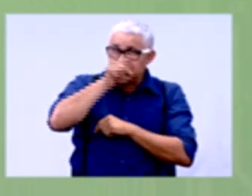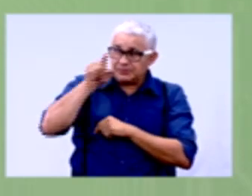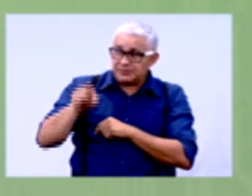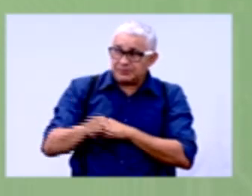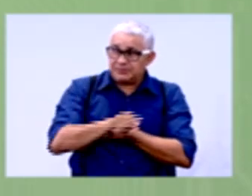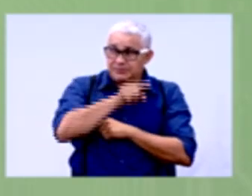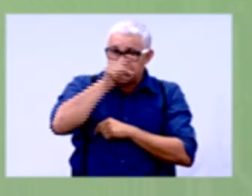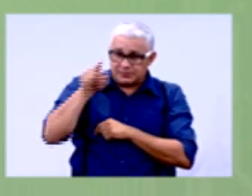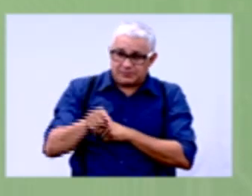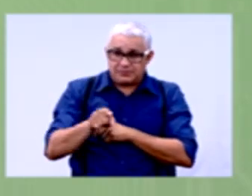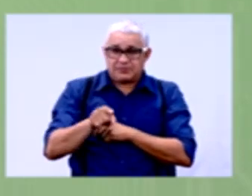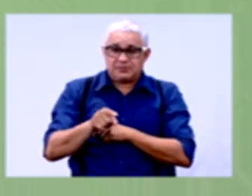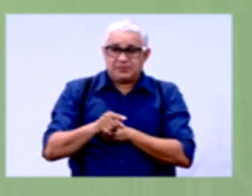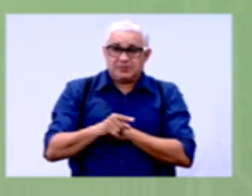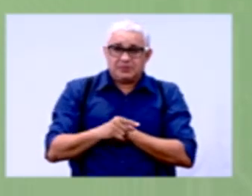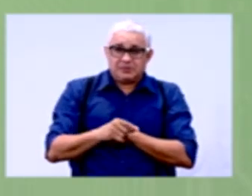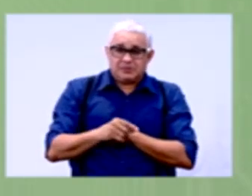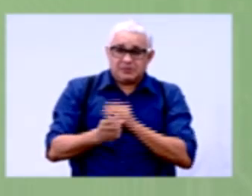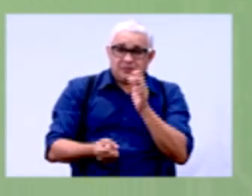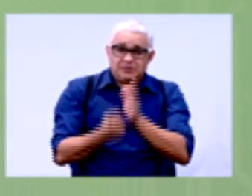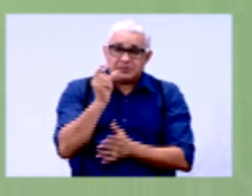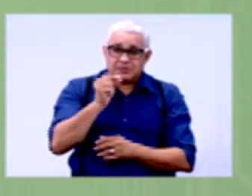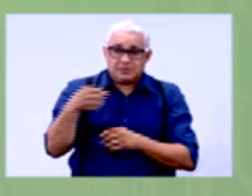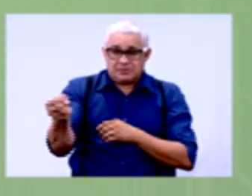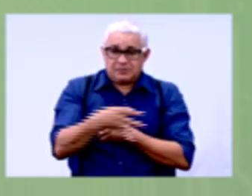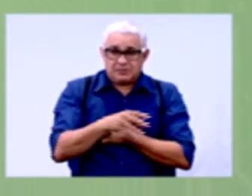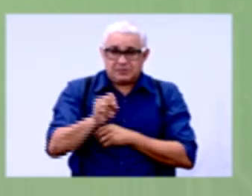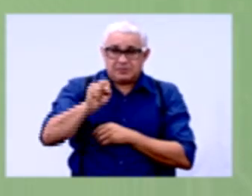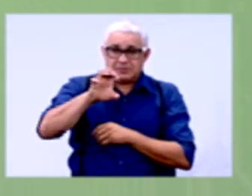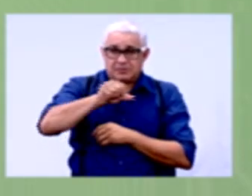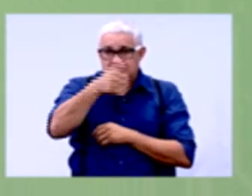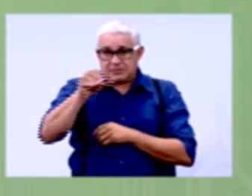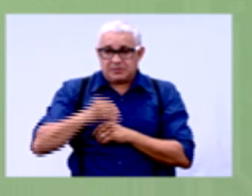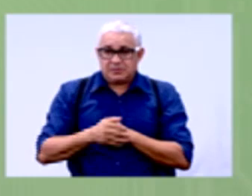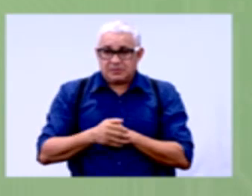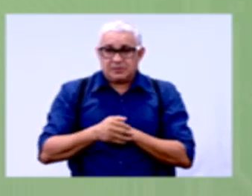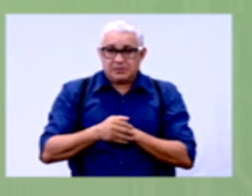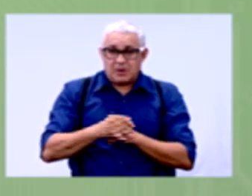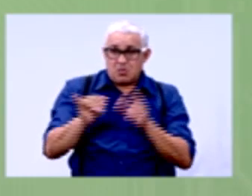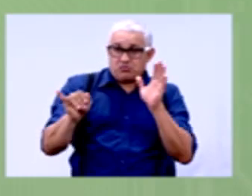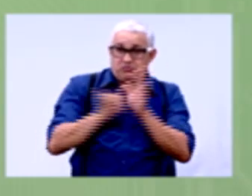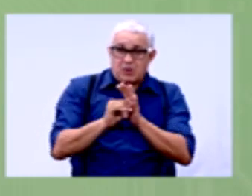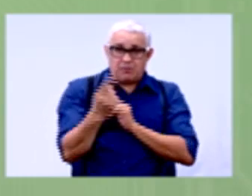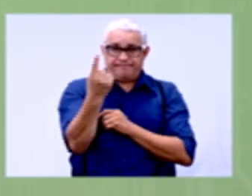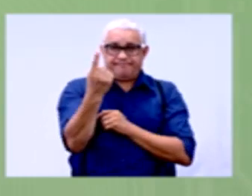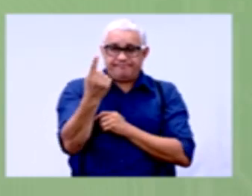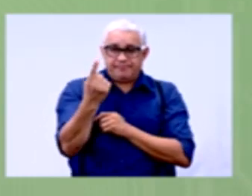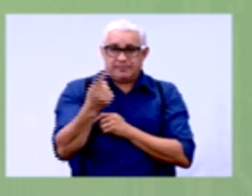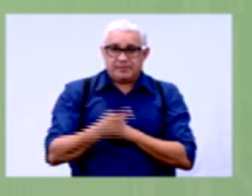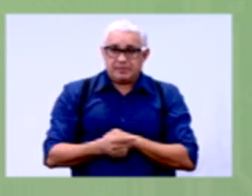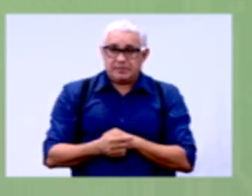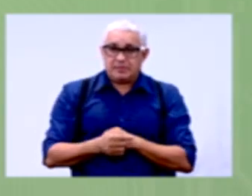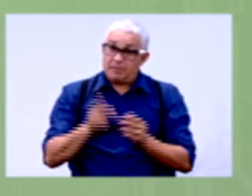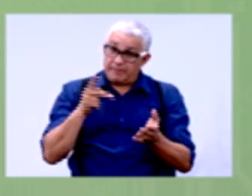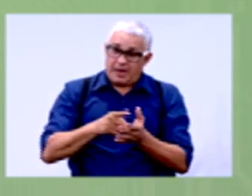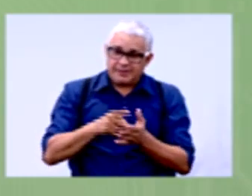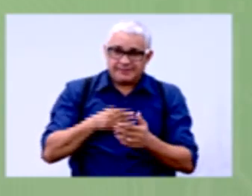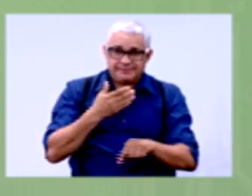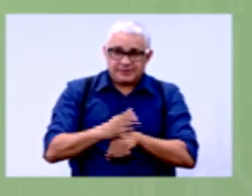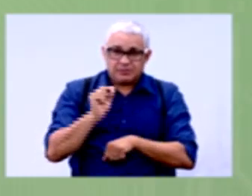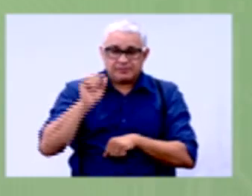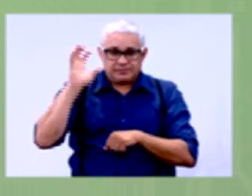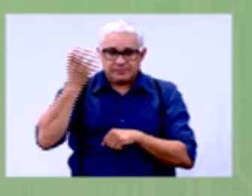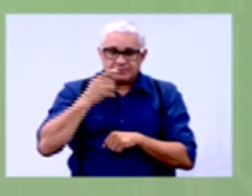navegador é aberto, cria-se uma nova sessão com um identificador único. Na prática, né, o que